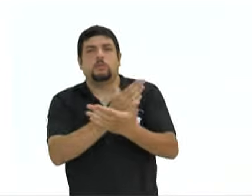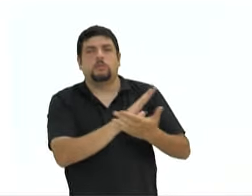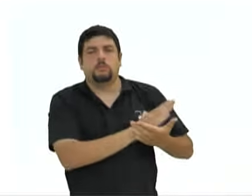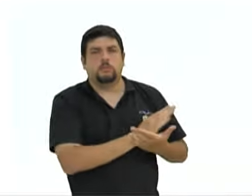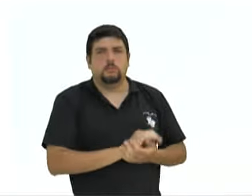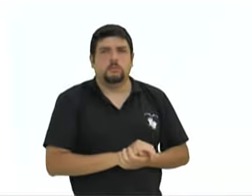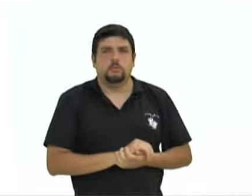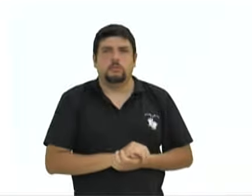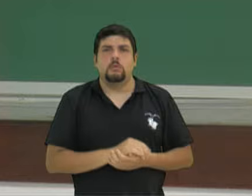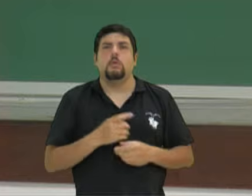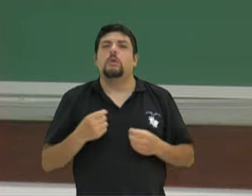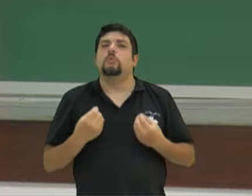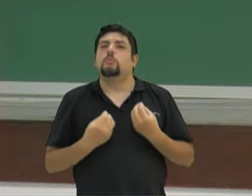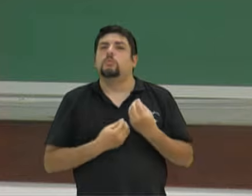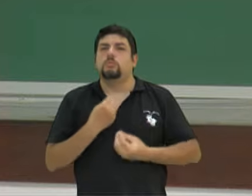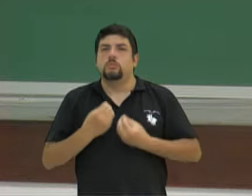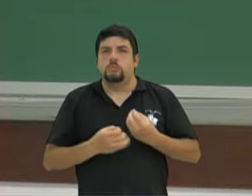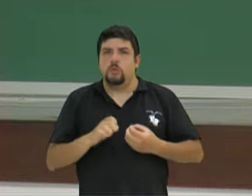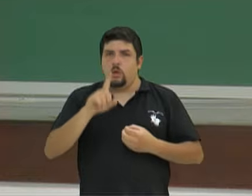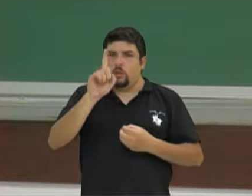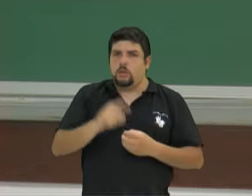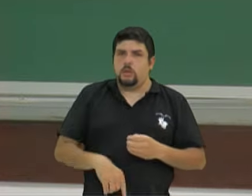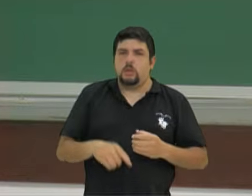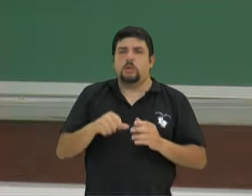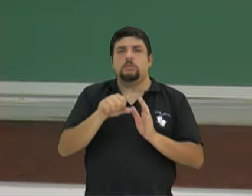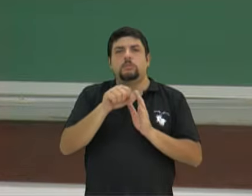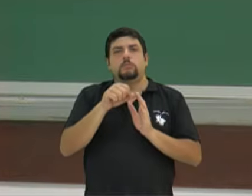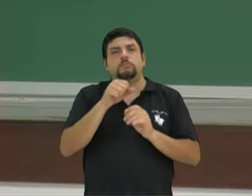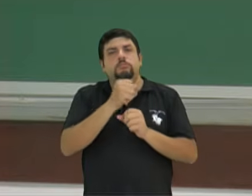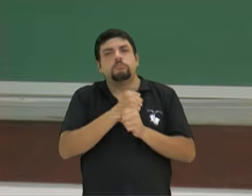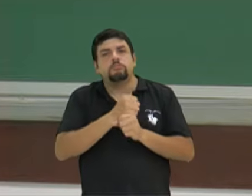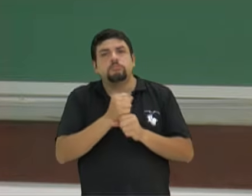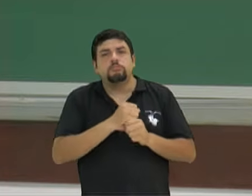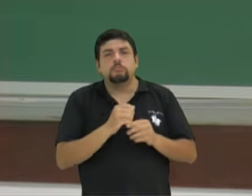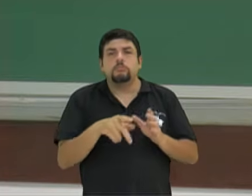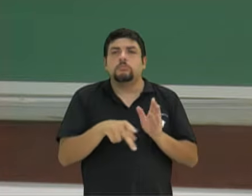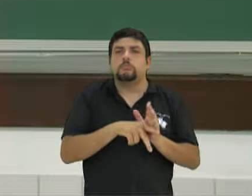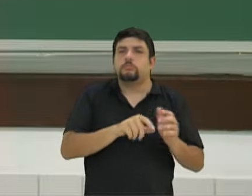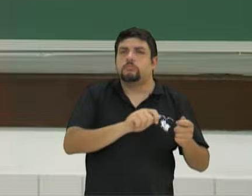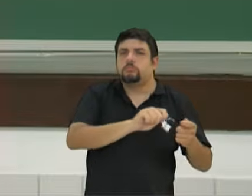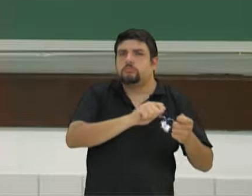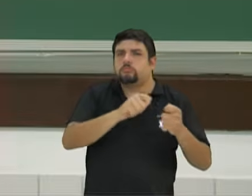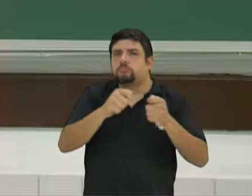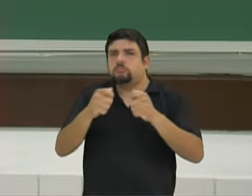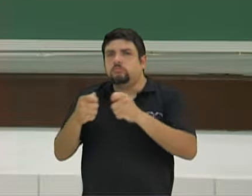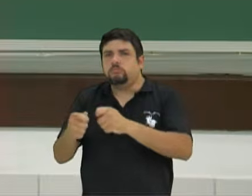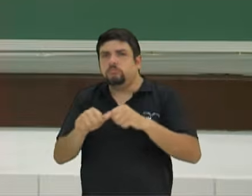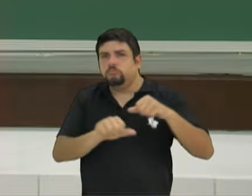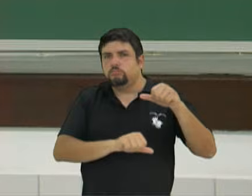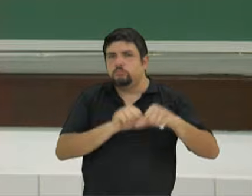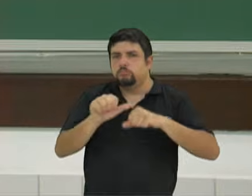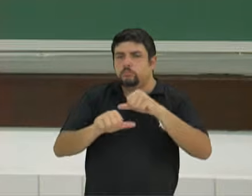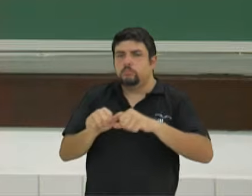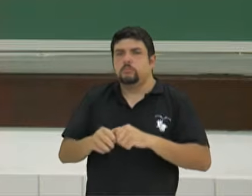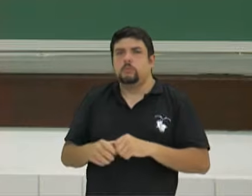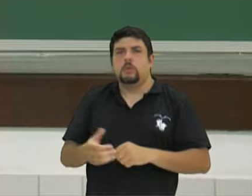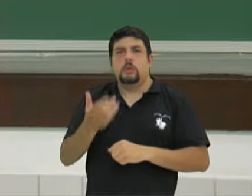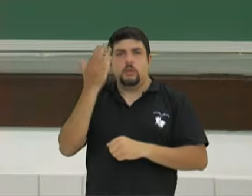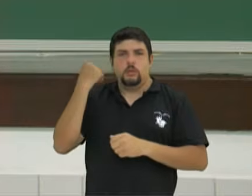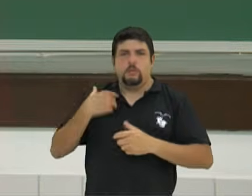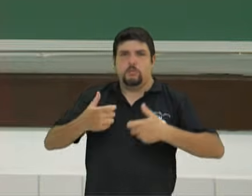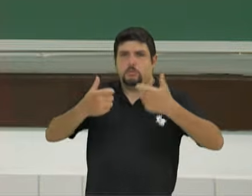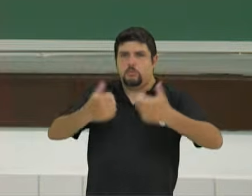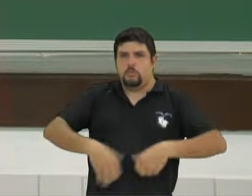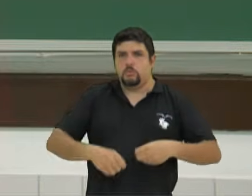marcada uma época de transição, com ênfase na linguagem, de como vai ser filmar. Porque lembra que tudo que a gente falou era um plano único.